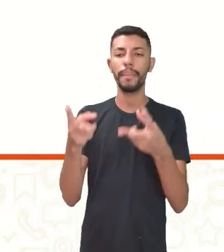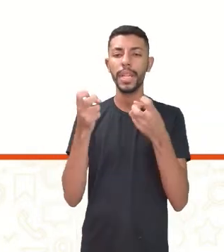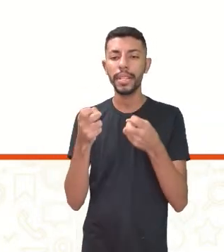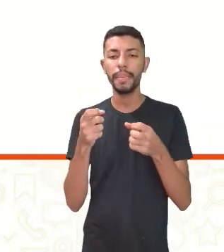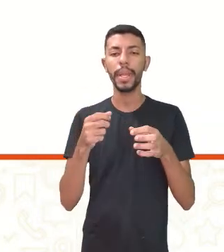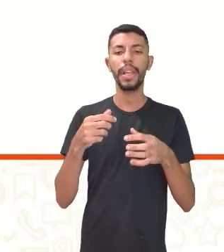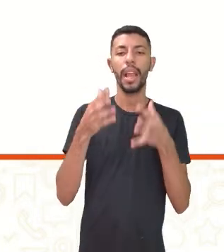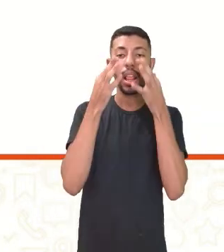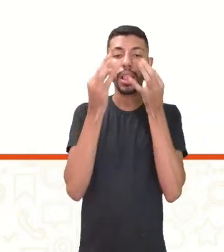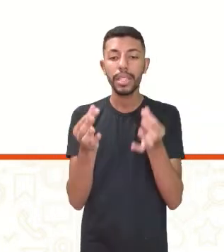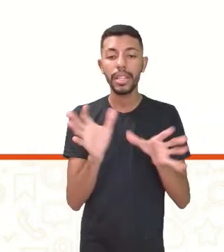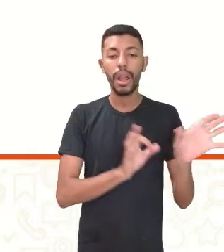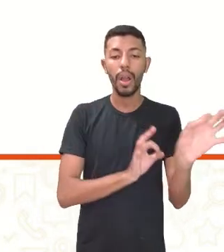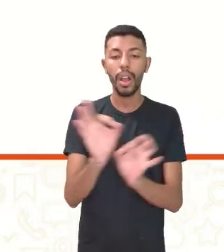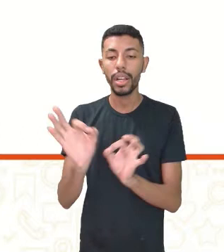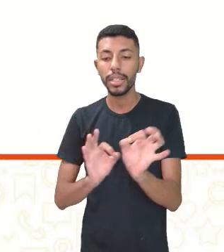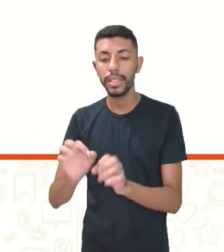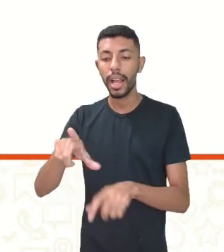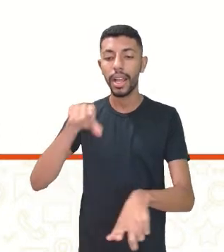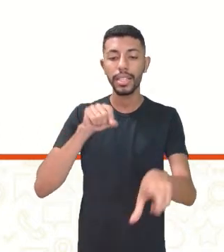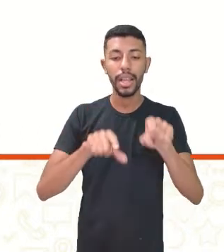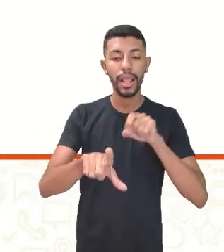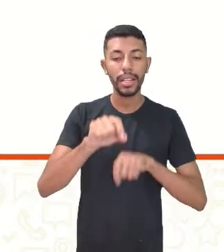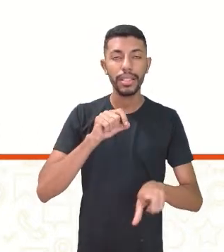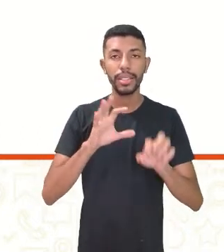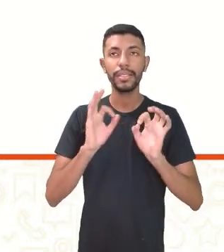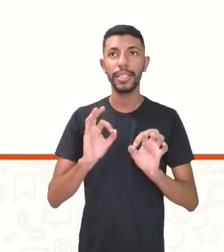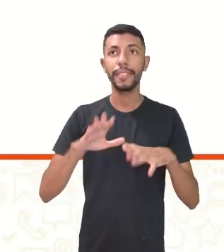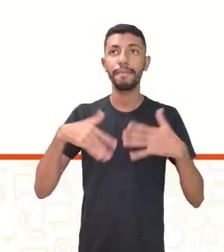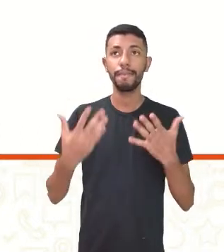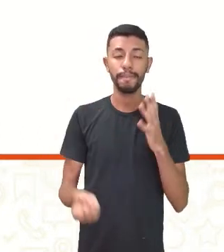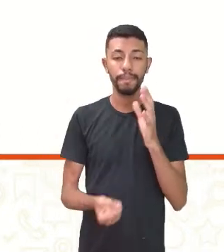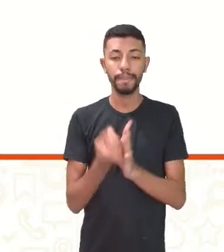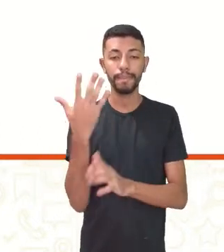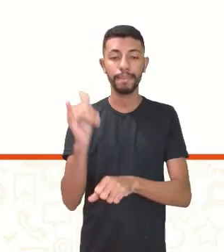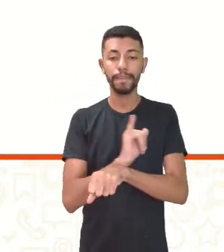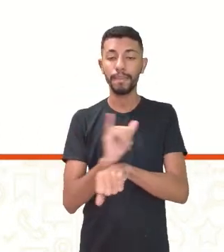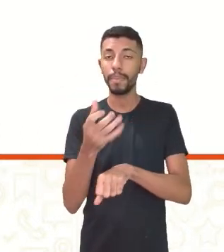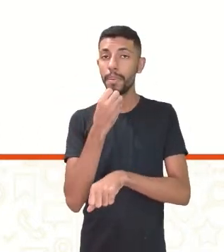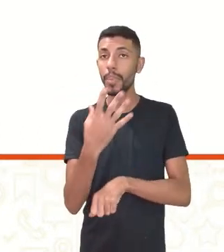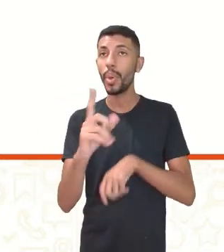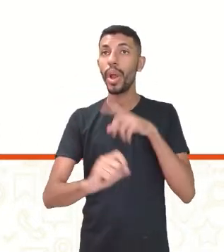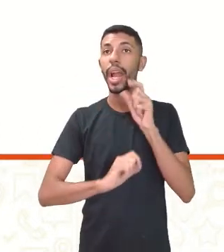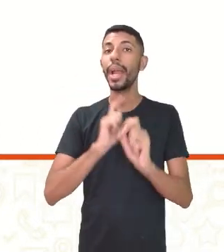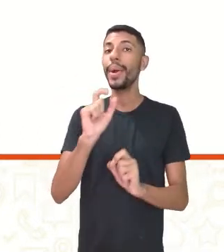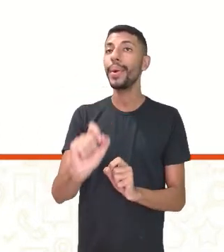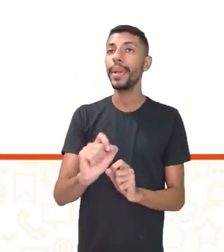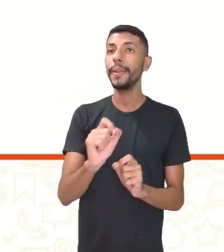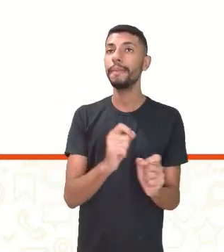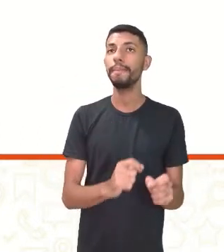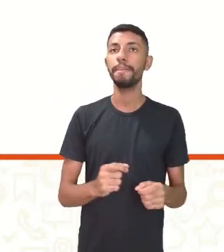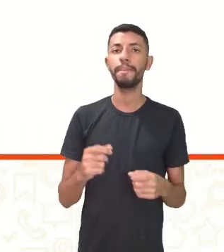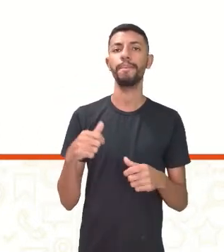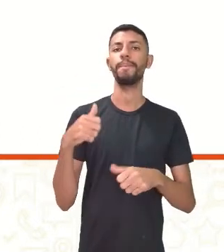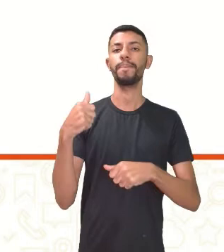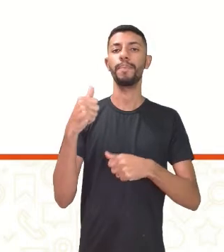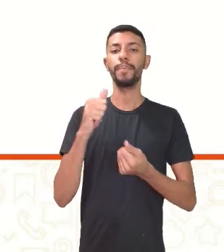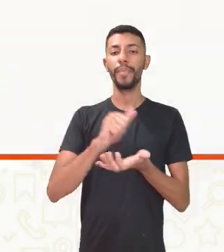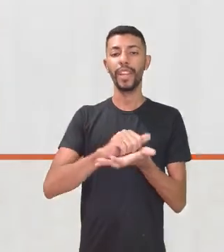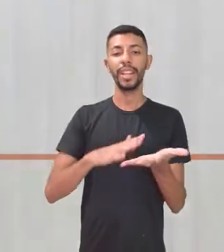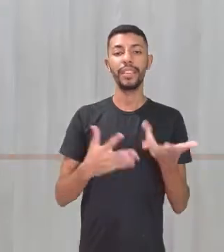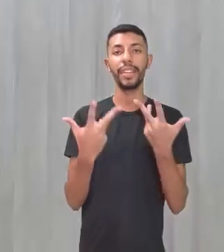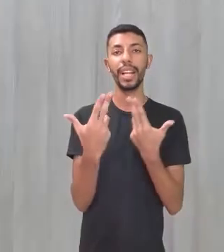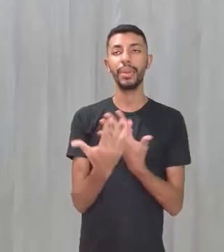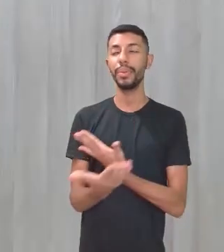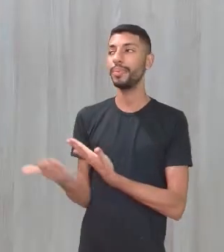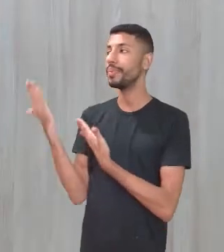organizar, ele selecionar? Então, uma boa estratégia também é uma atividade como essa. Você